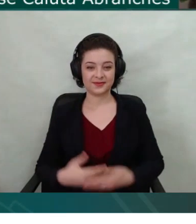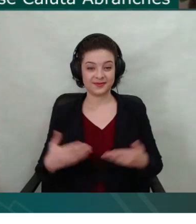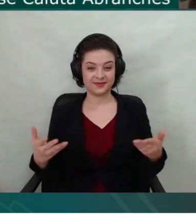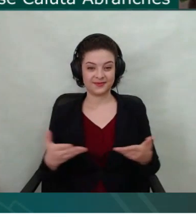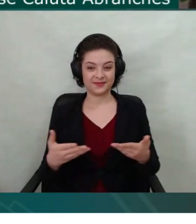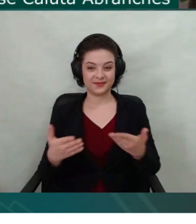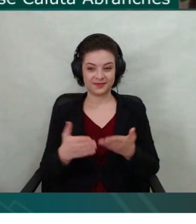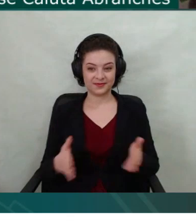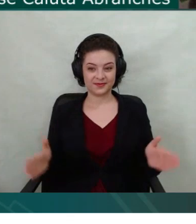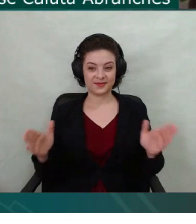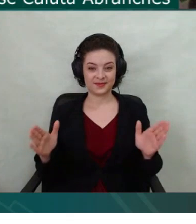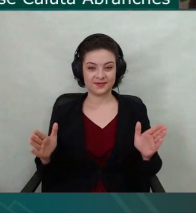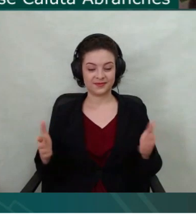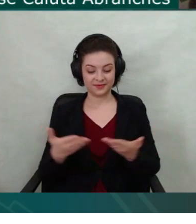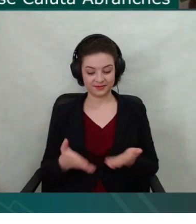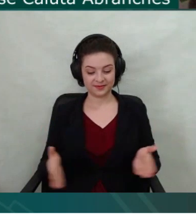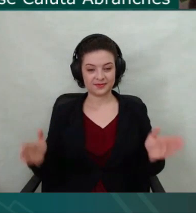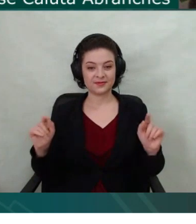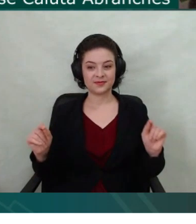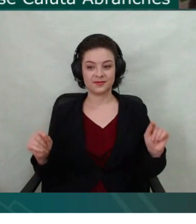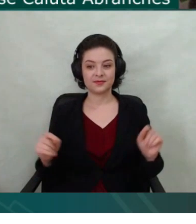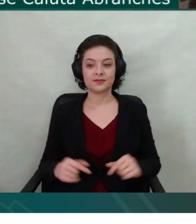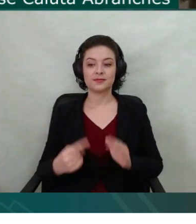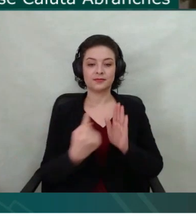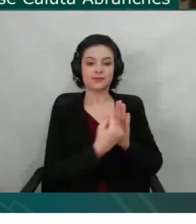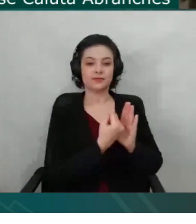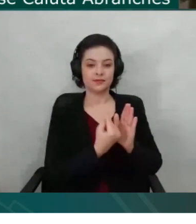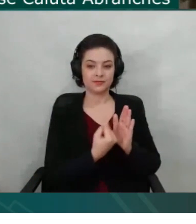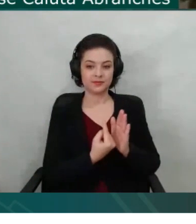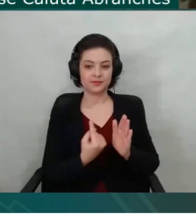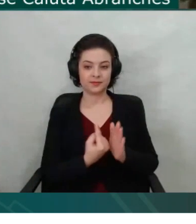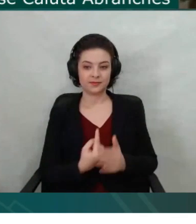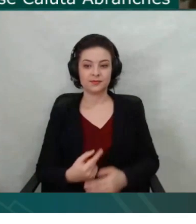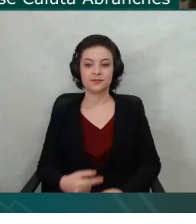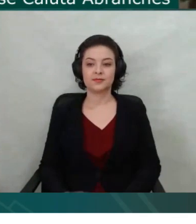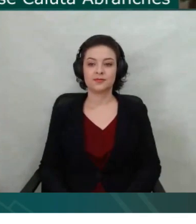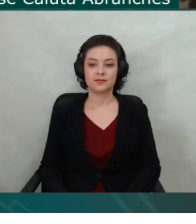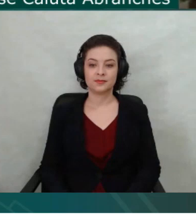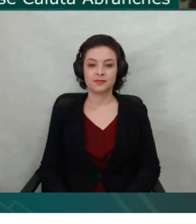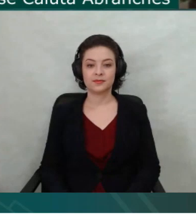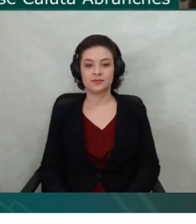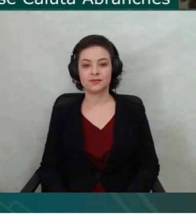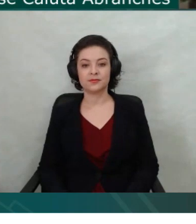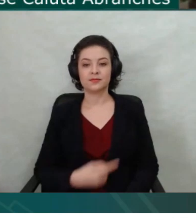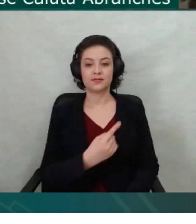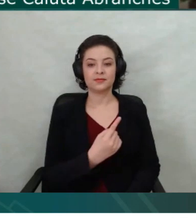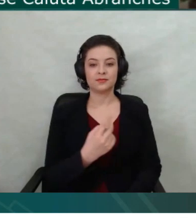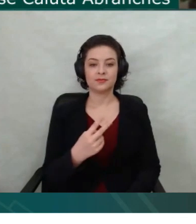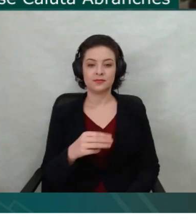a mesa para as perguntas, né? Nós teremos em torno de 12 minutos